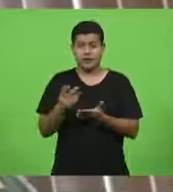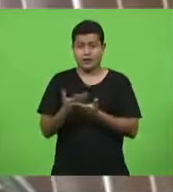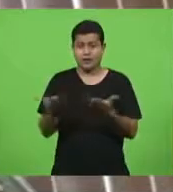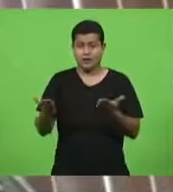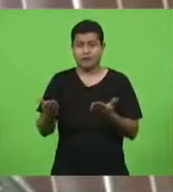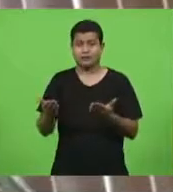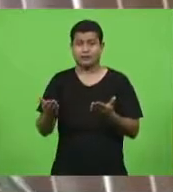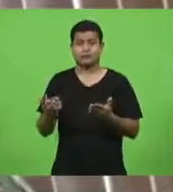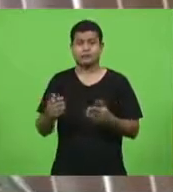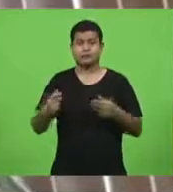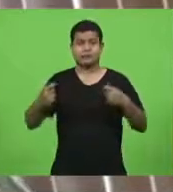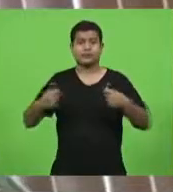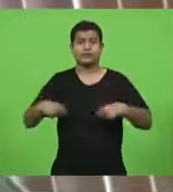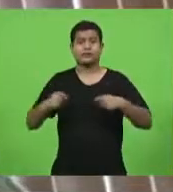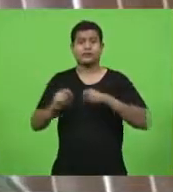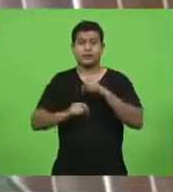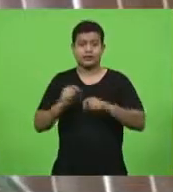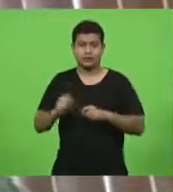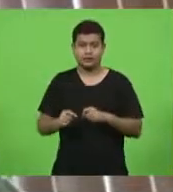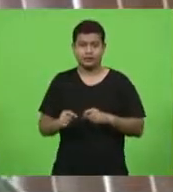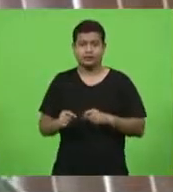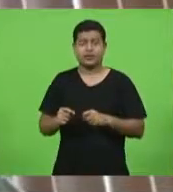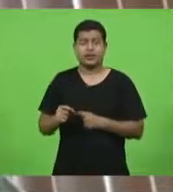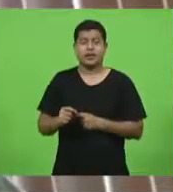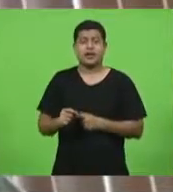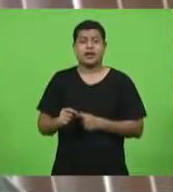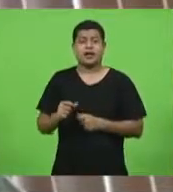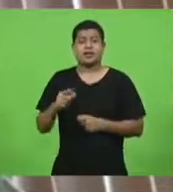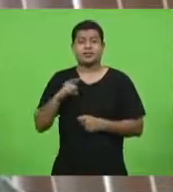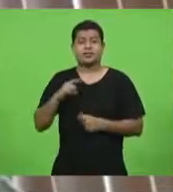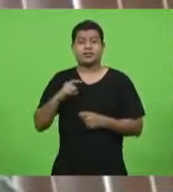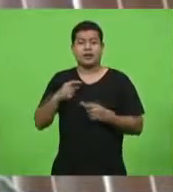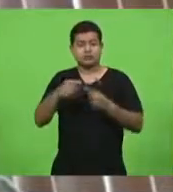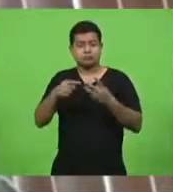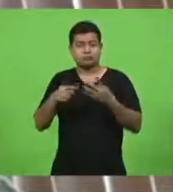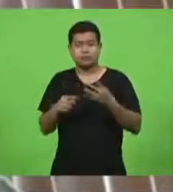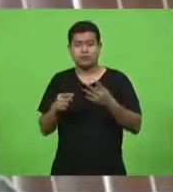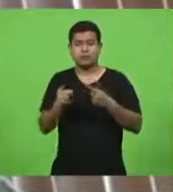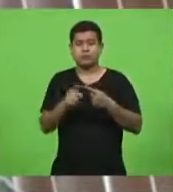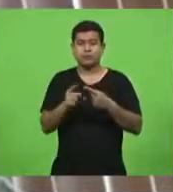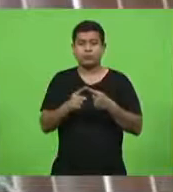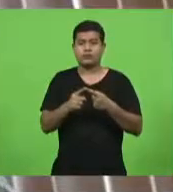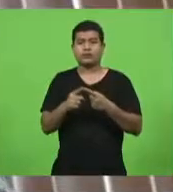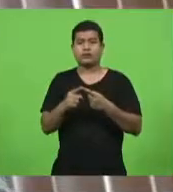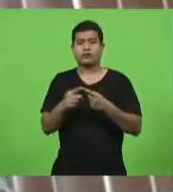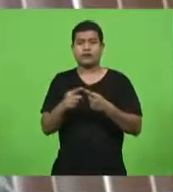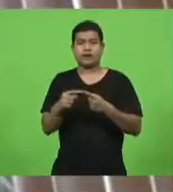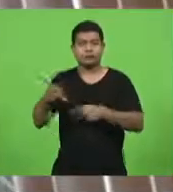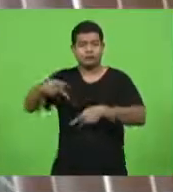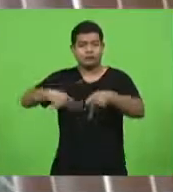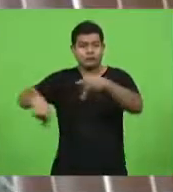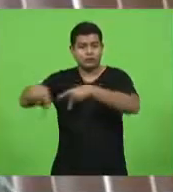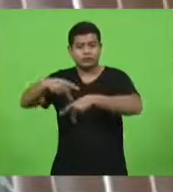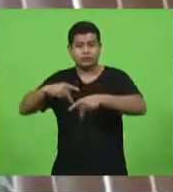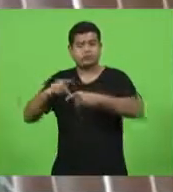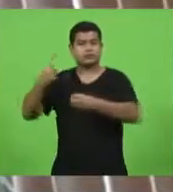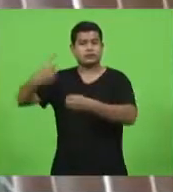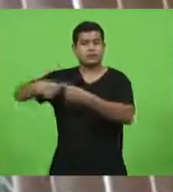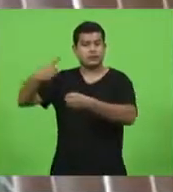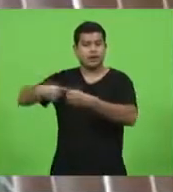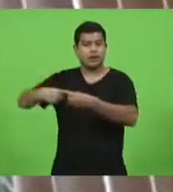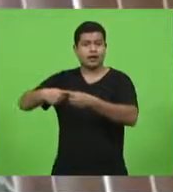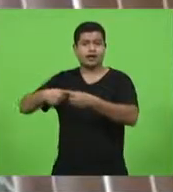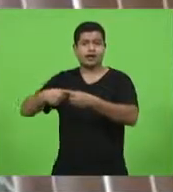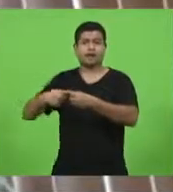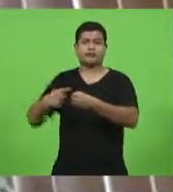levam em consideração, dentre outros aspectos, critérios como indicadores populacionais, que é a média